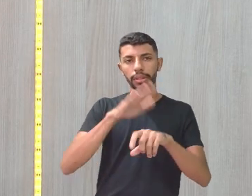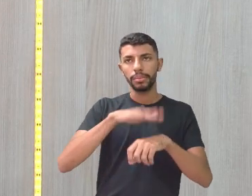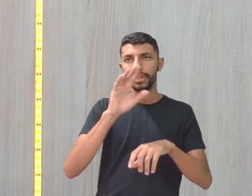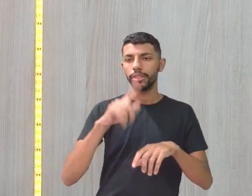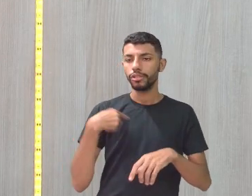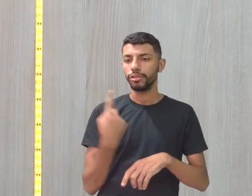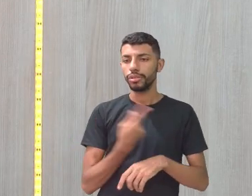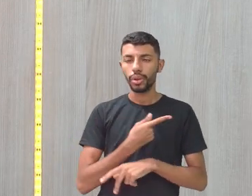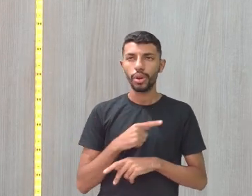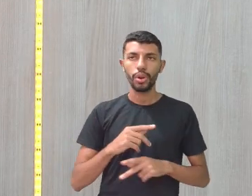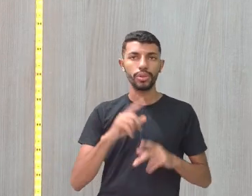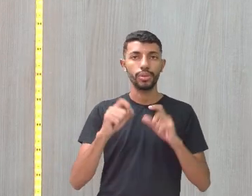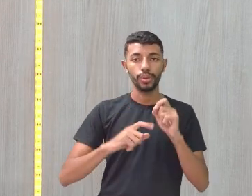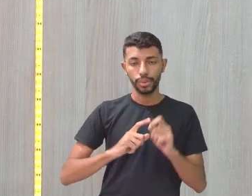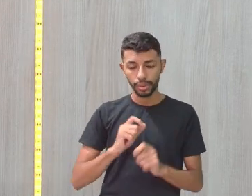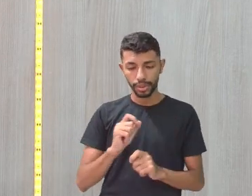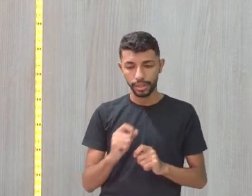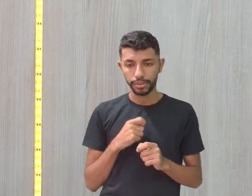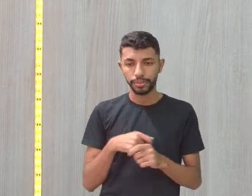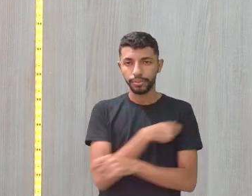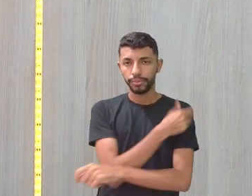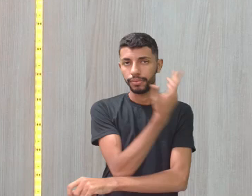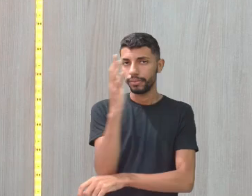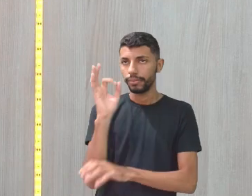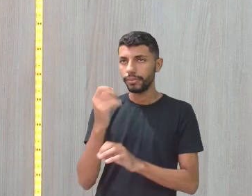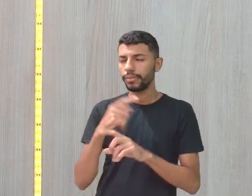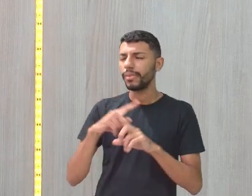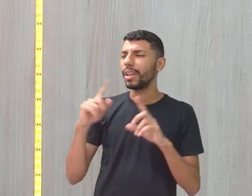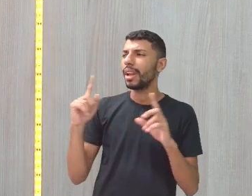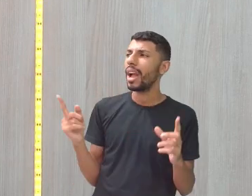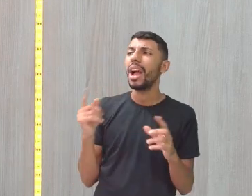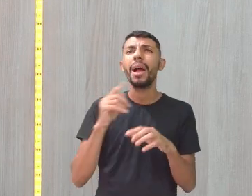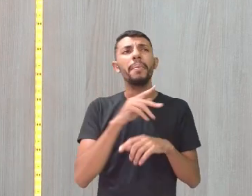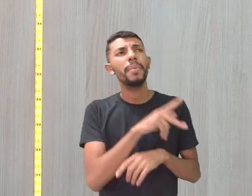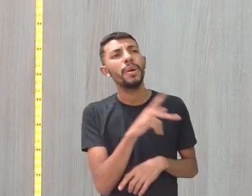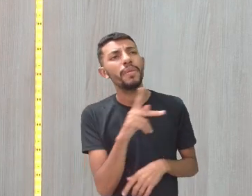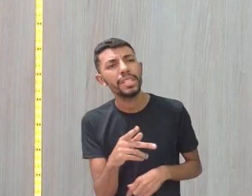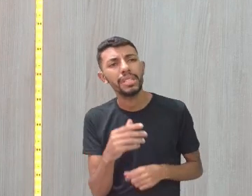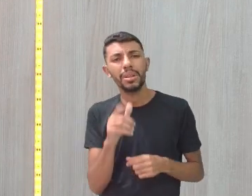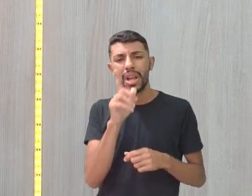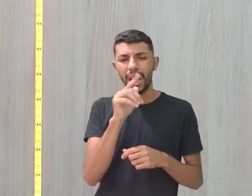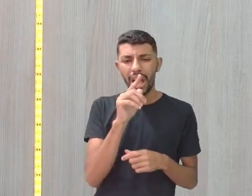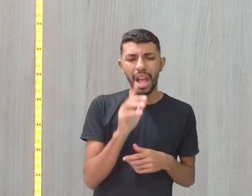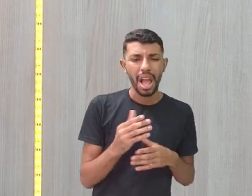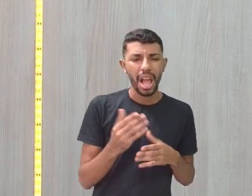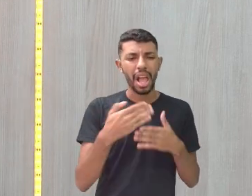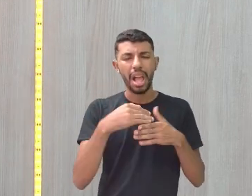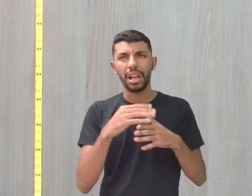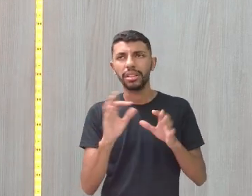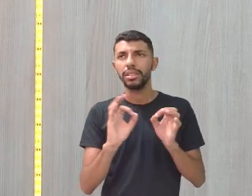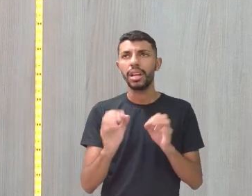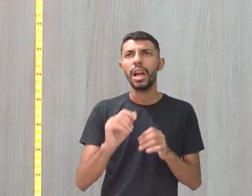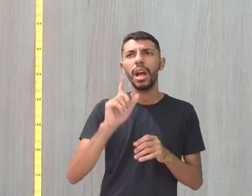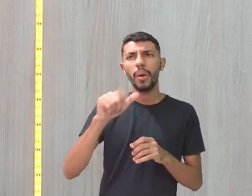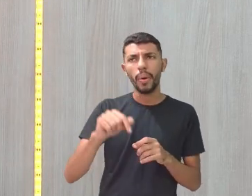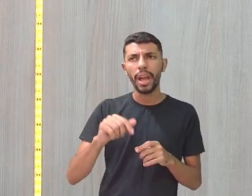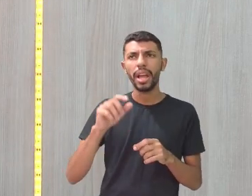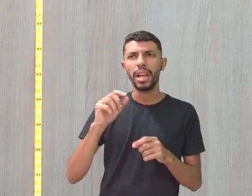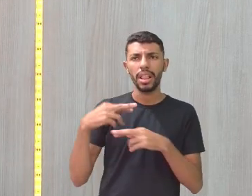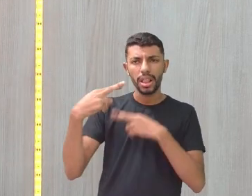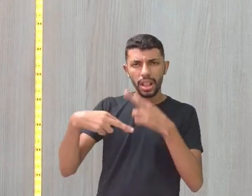nosso queridíssimo meio ambiente. Aí muitas vezes também, professor, as pessoas dizem, mas professor, economizar água não é um recurso renovável, né? Agora,